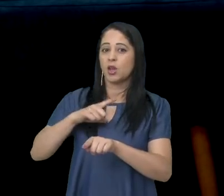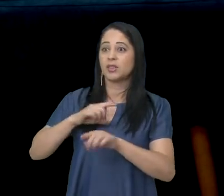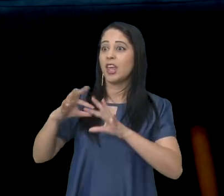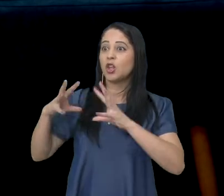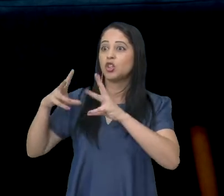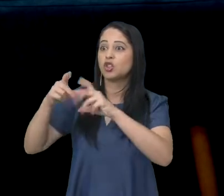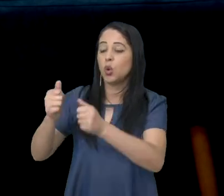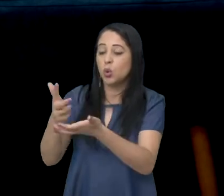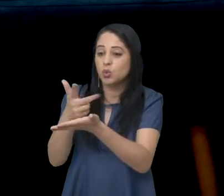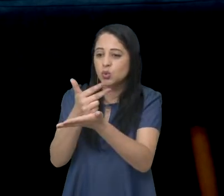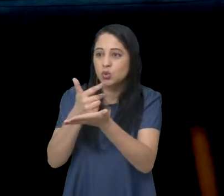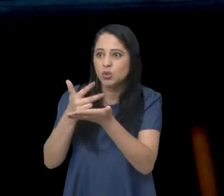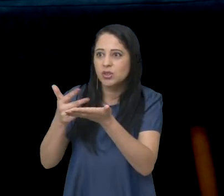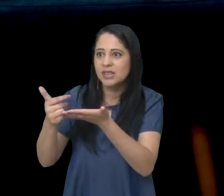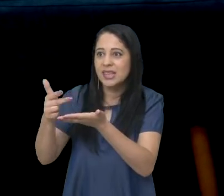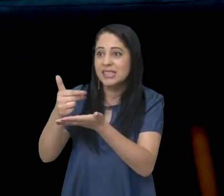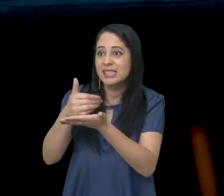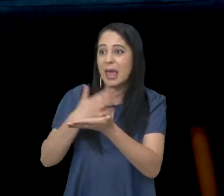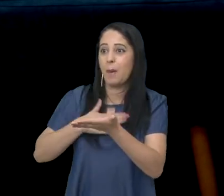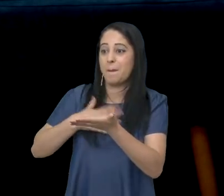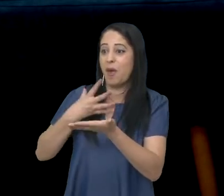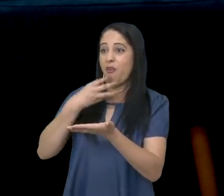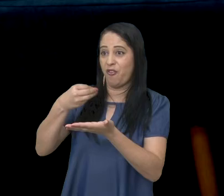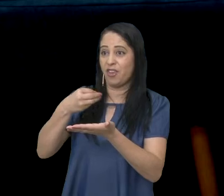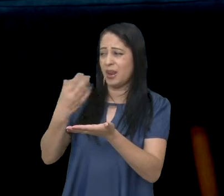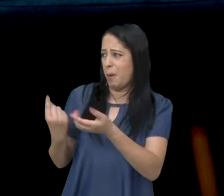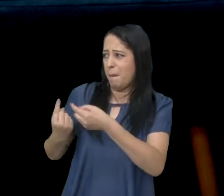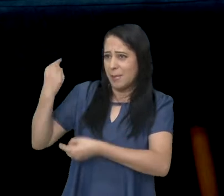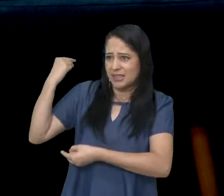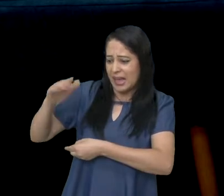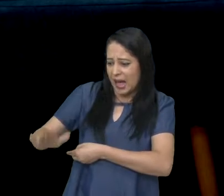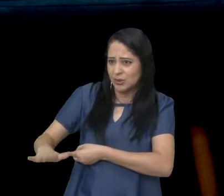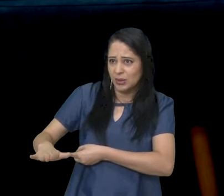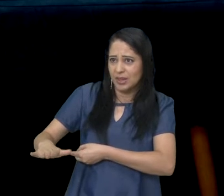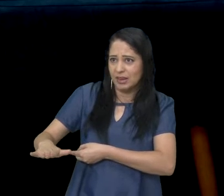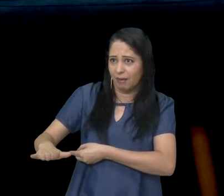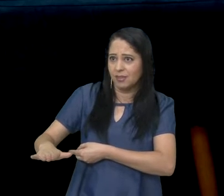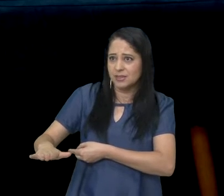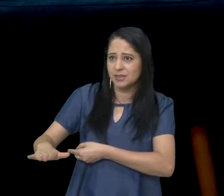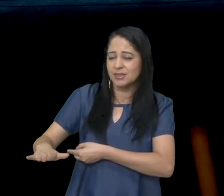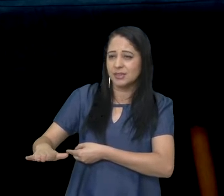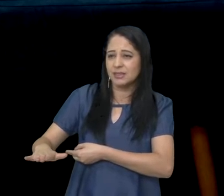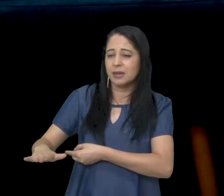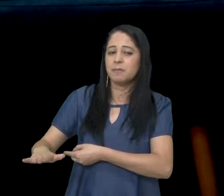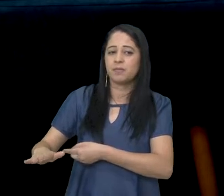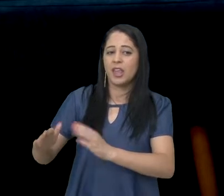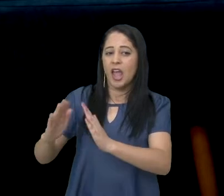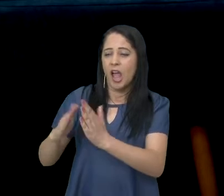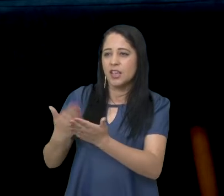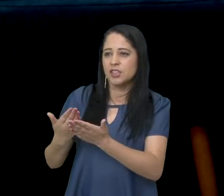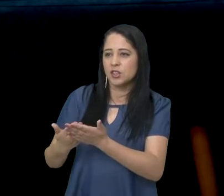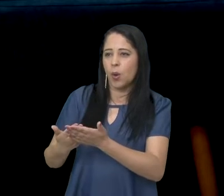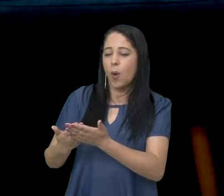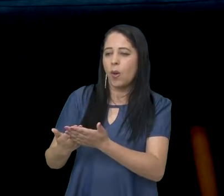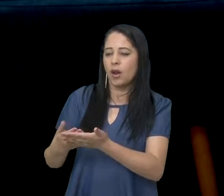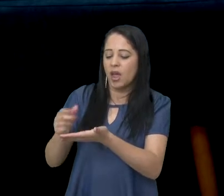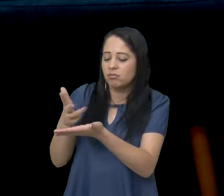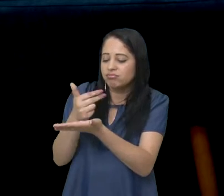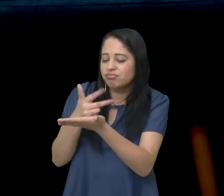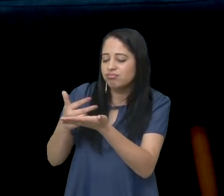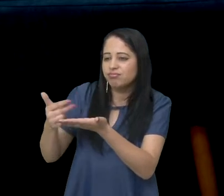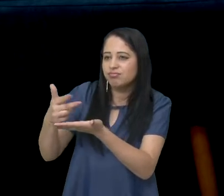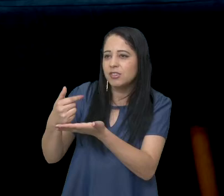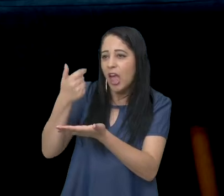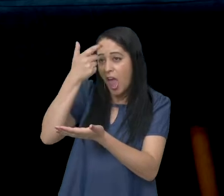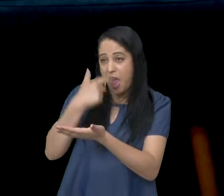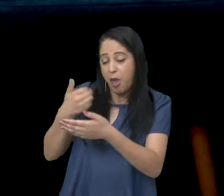os desenhos que o meu filho fez, quando ele estava no pré. Então, guardei todos os desenhos e estou guardando